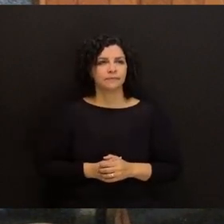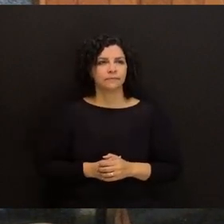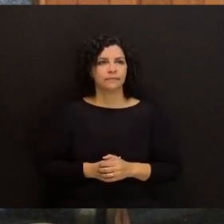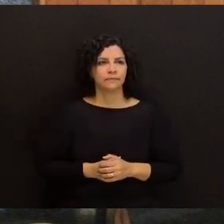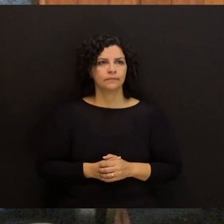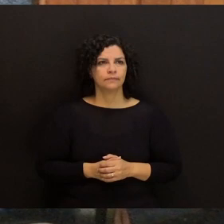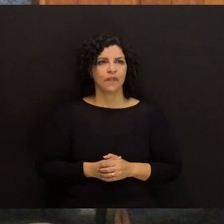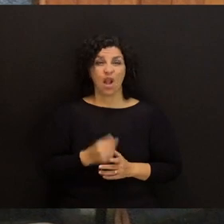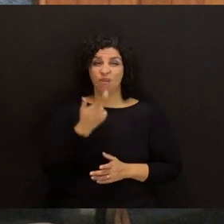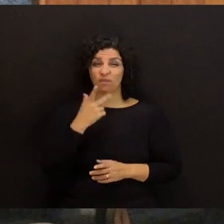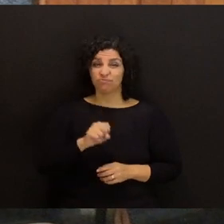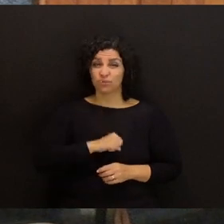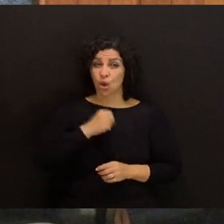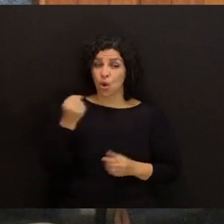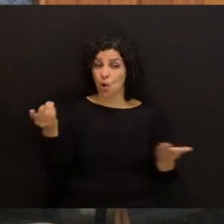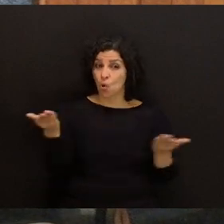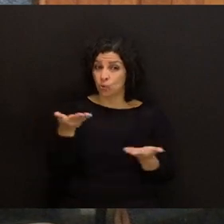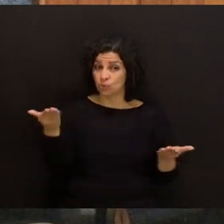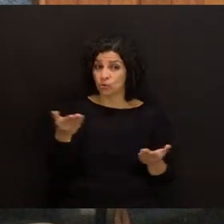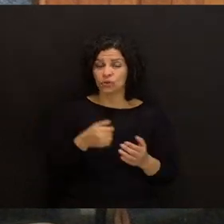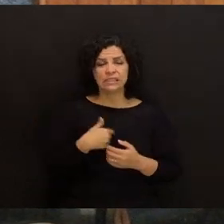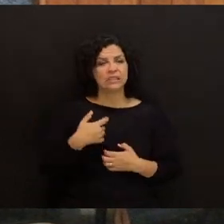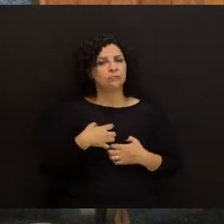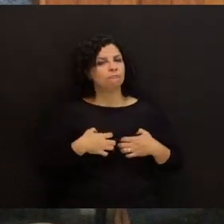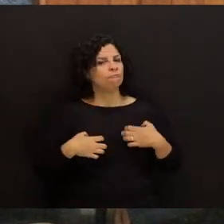Então me revolta muito hoje Estou